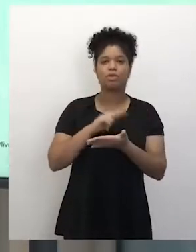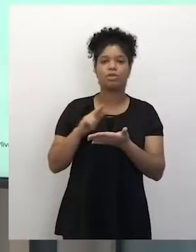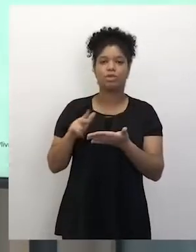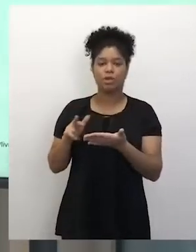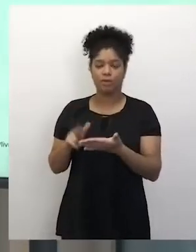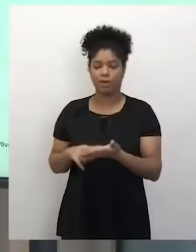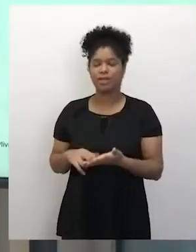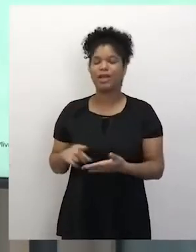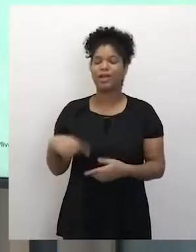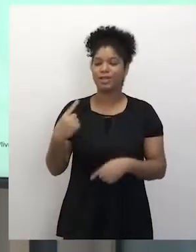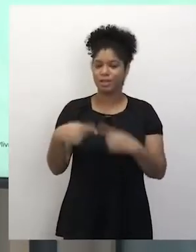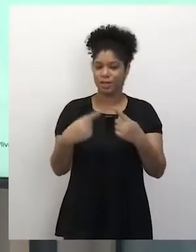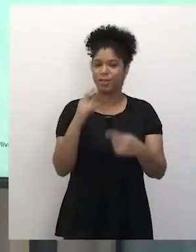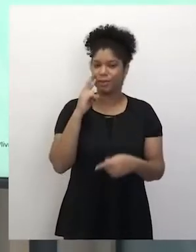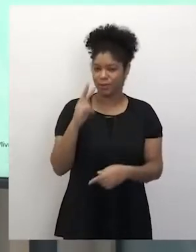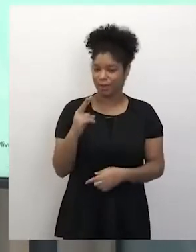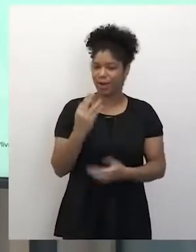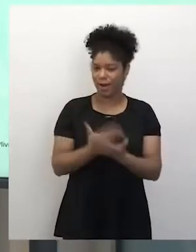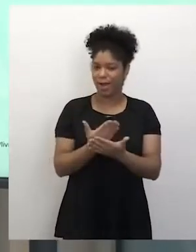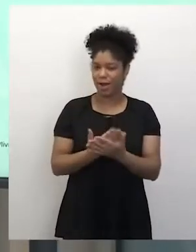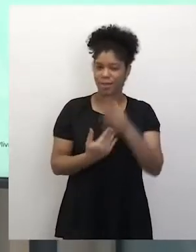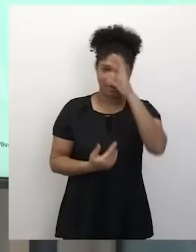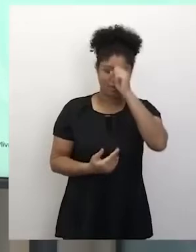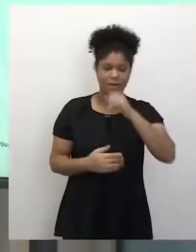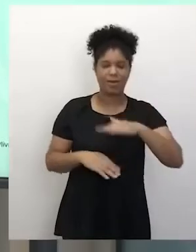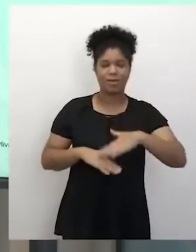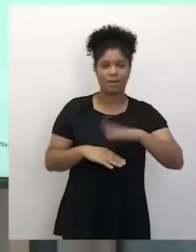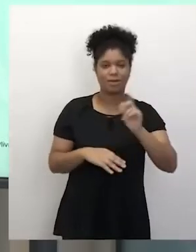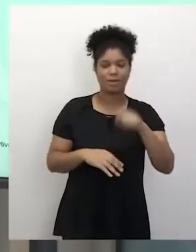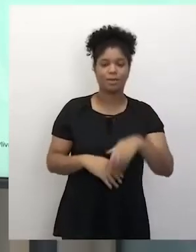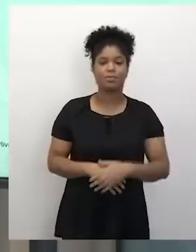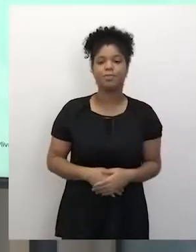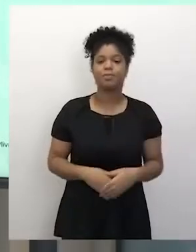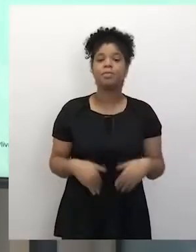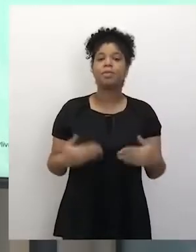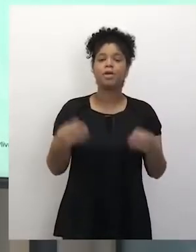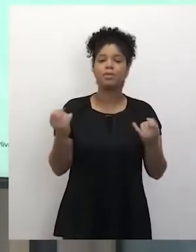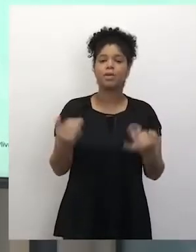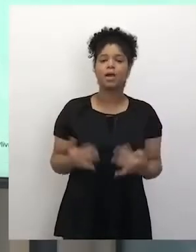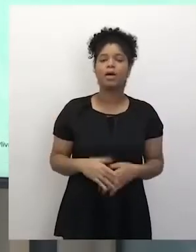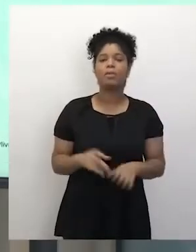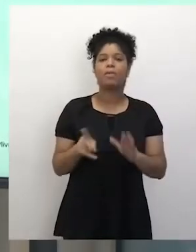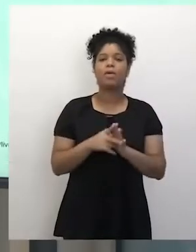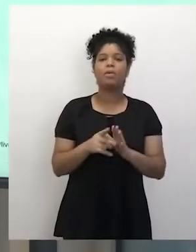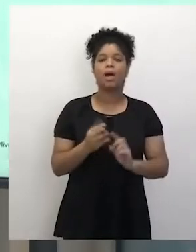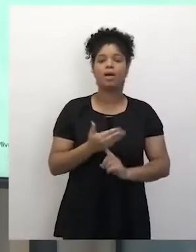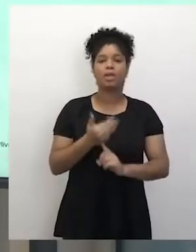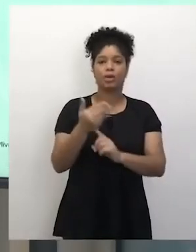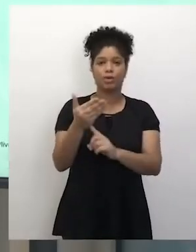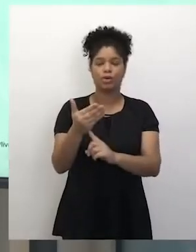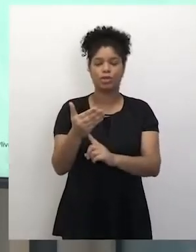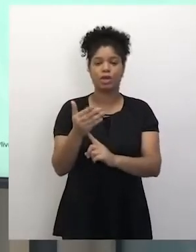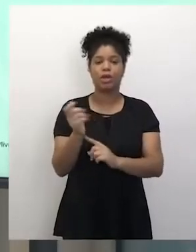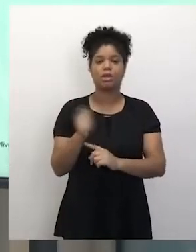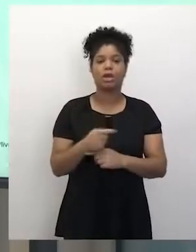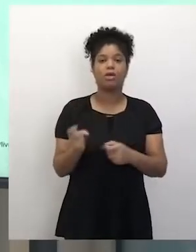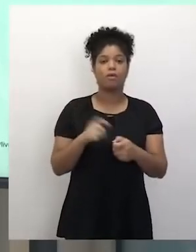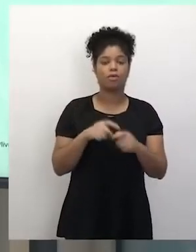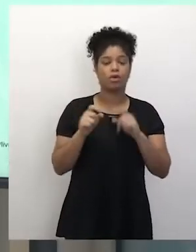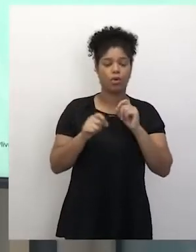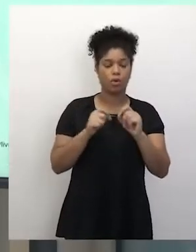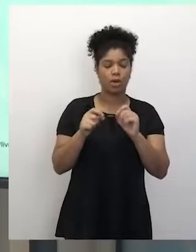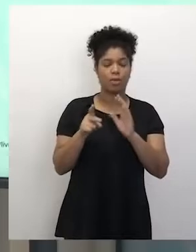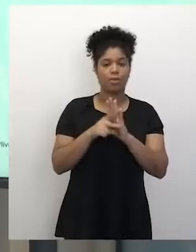a gente vai ver aí no decorrer da aula, tá certo? Mas antes da gente falar sobre questão de tecnologia, a gente tem que voltar um pouquinho nessa relação